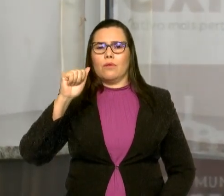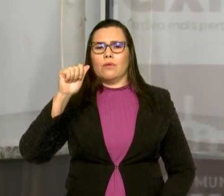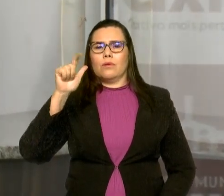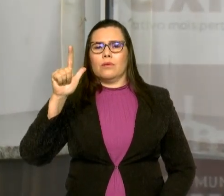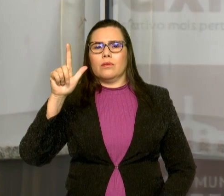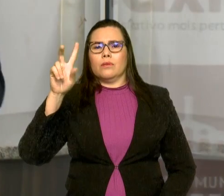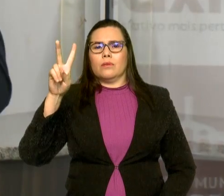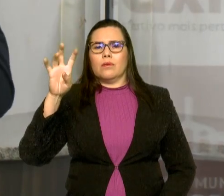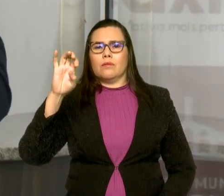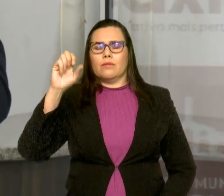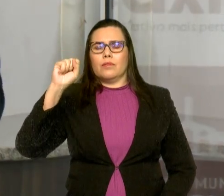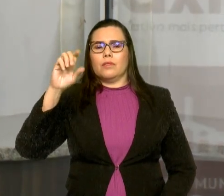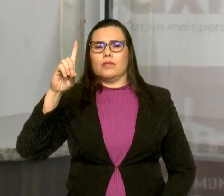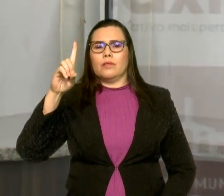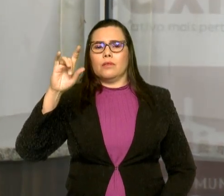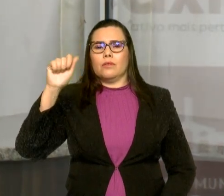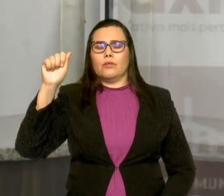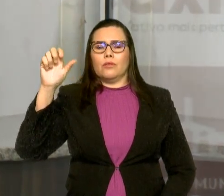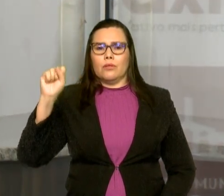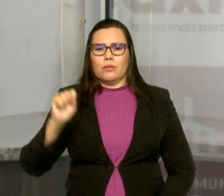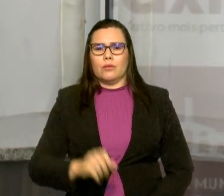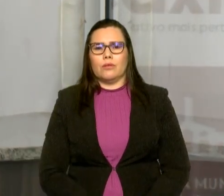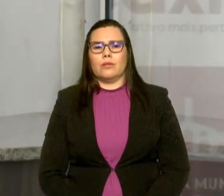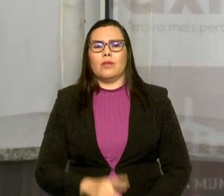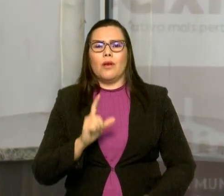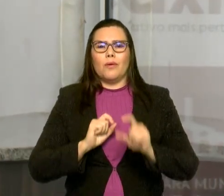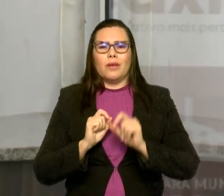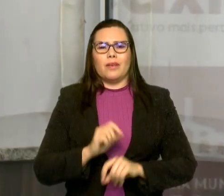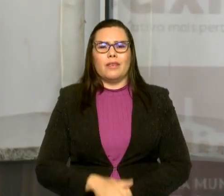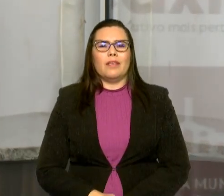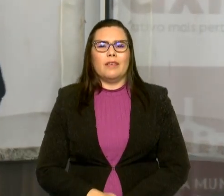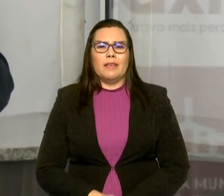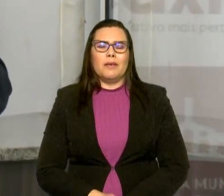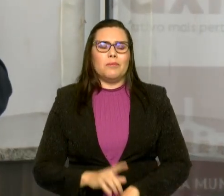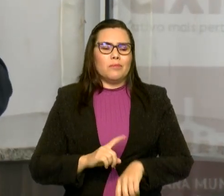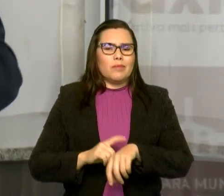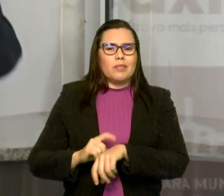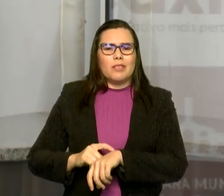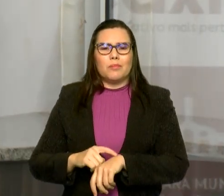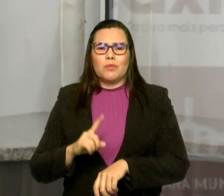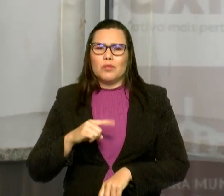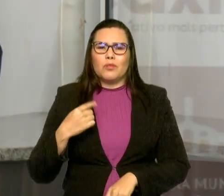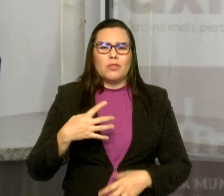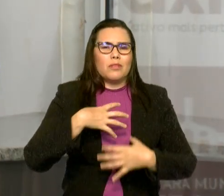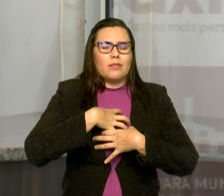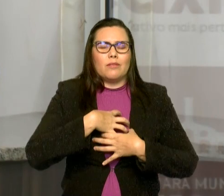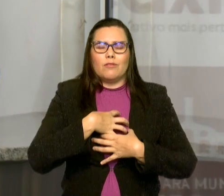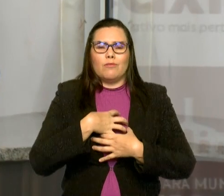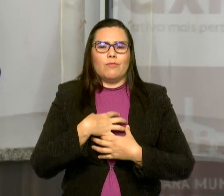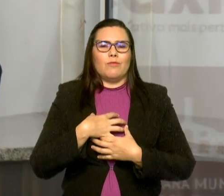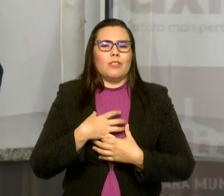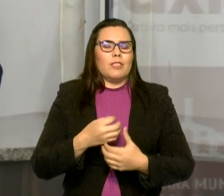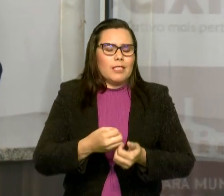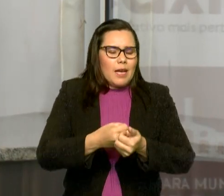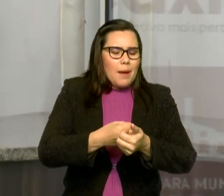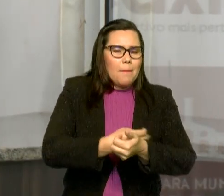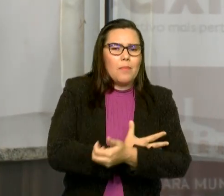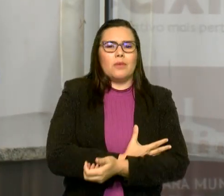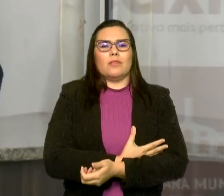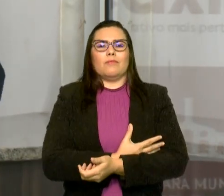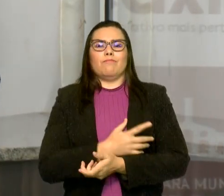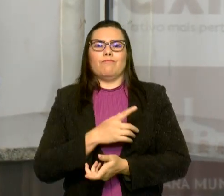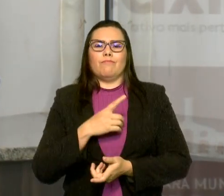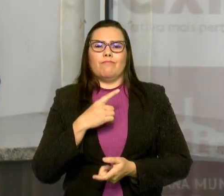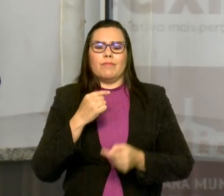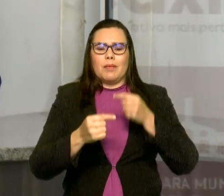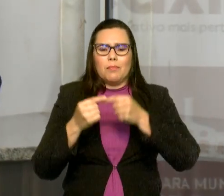política realmente pulsa no nosso peito como razão de viver. Senhoras e senhores, é com esta animação que eu quero trazer